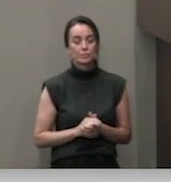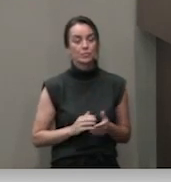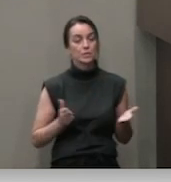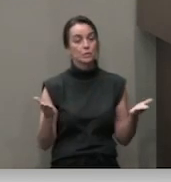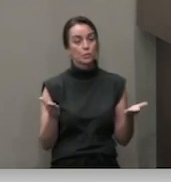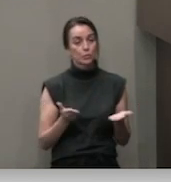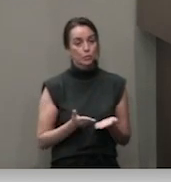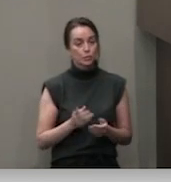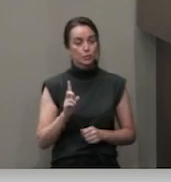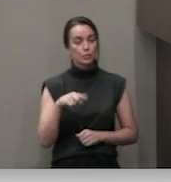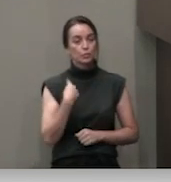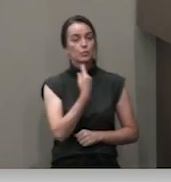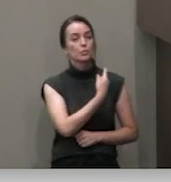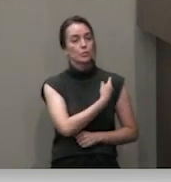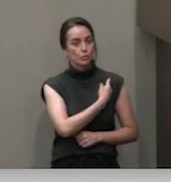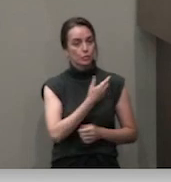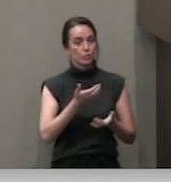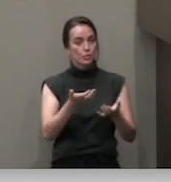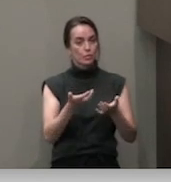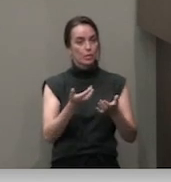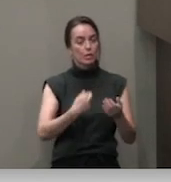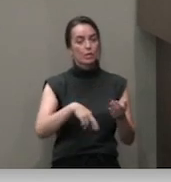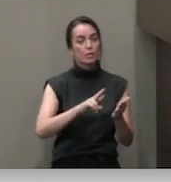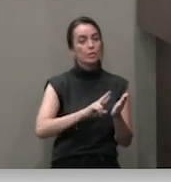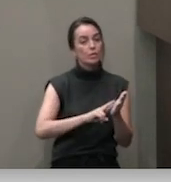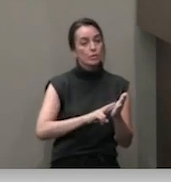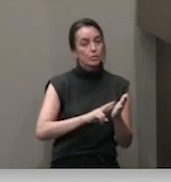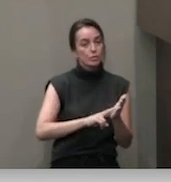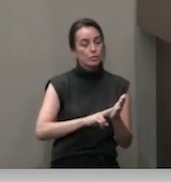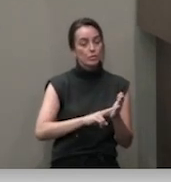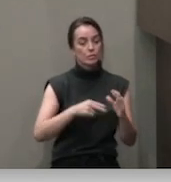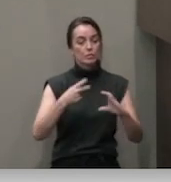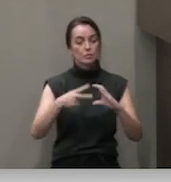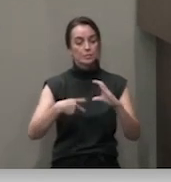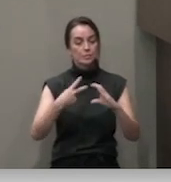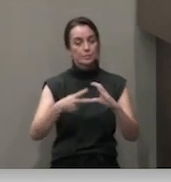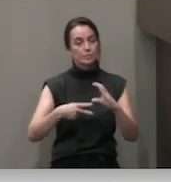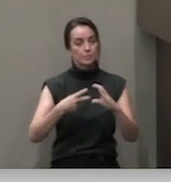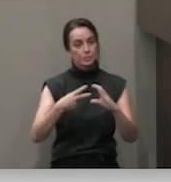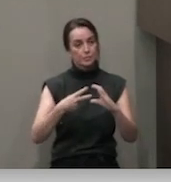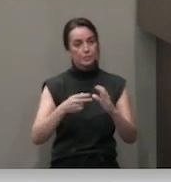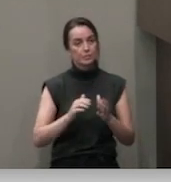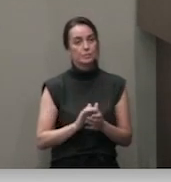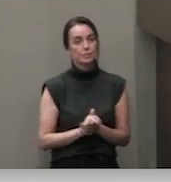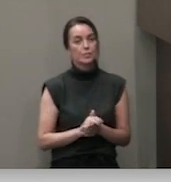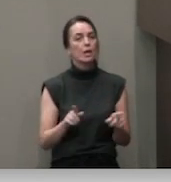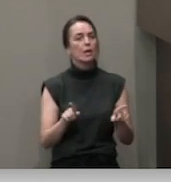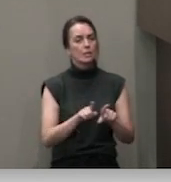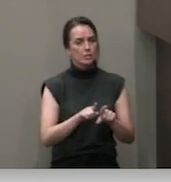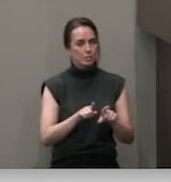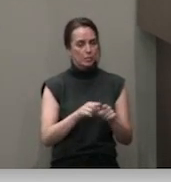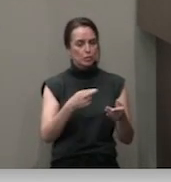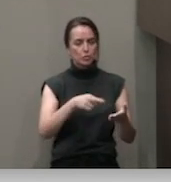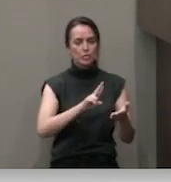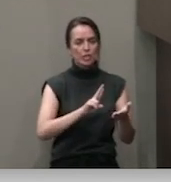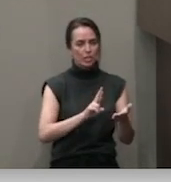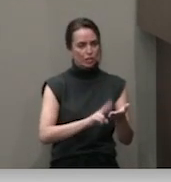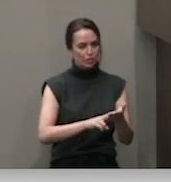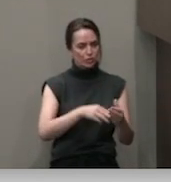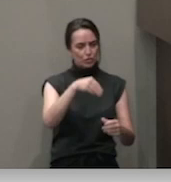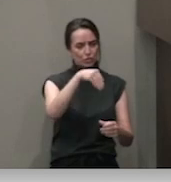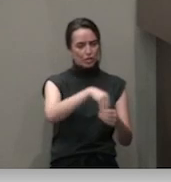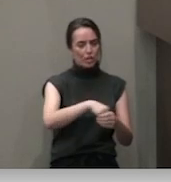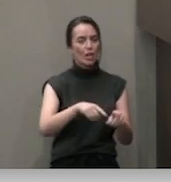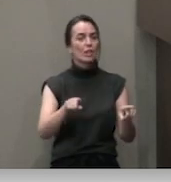nós pretendemos deixar registrado nesta casa tanto nos anais da casa quanto nas gravações